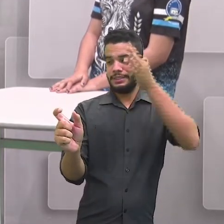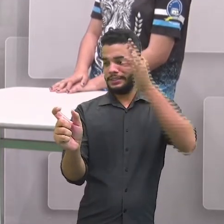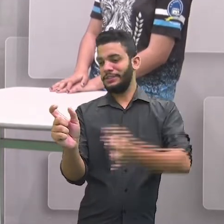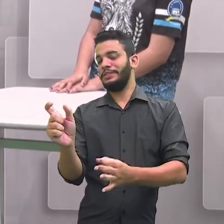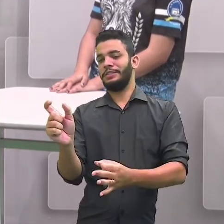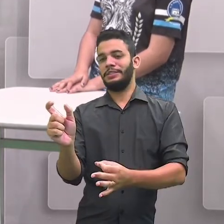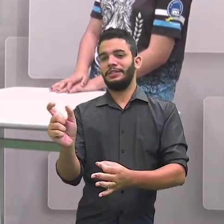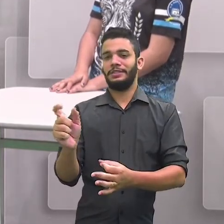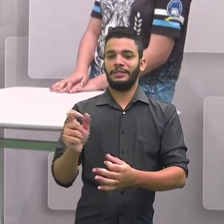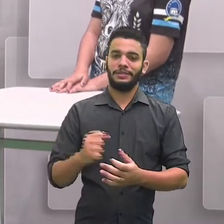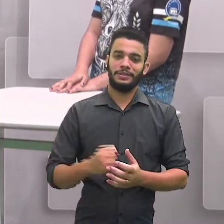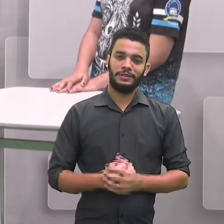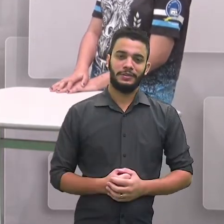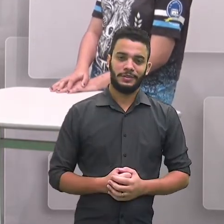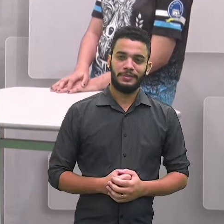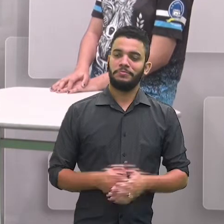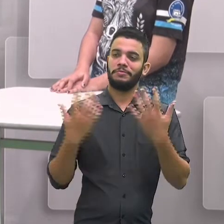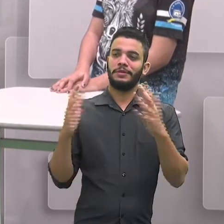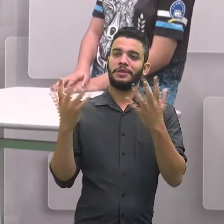correta!